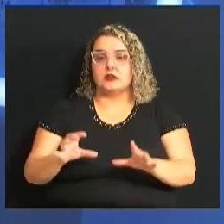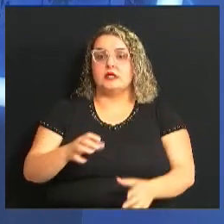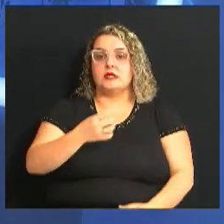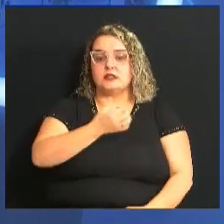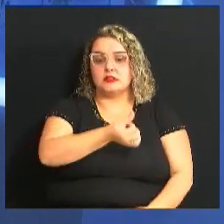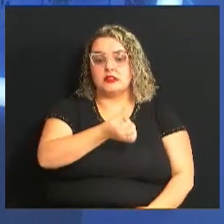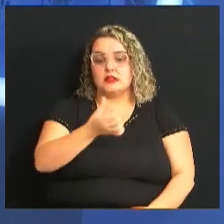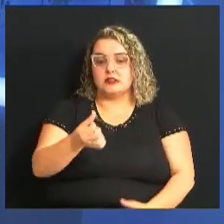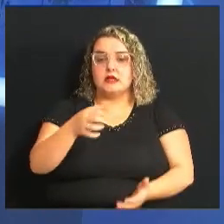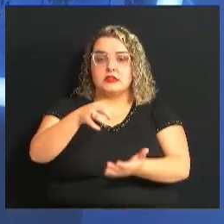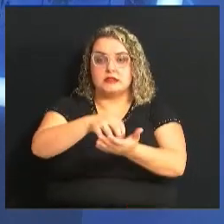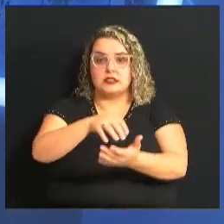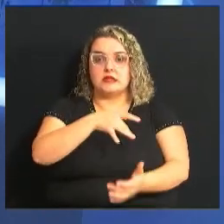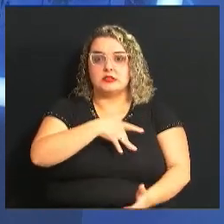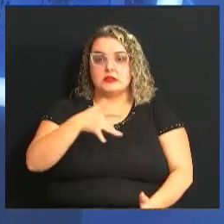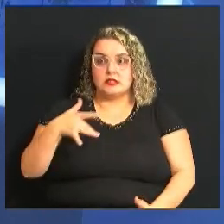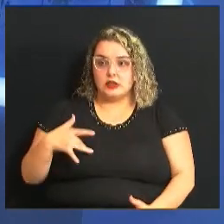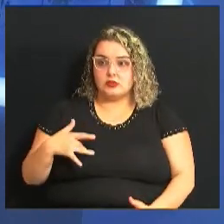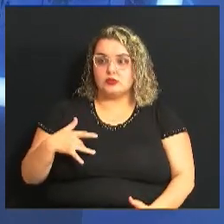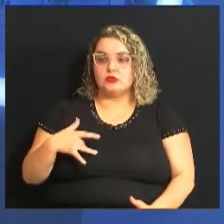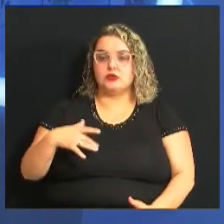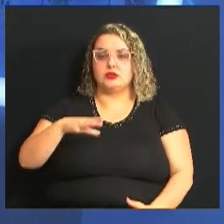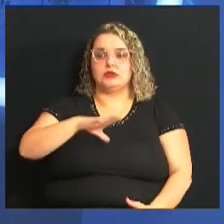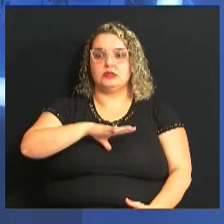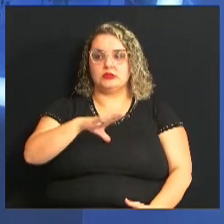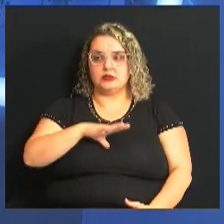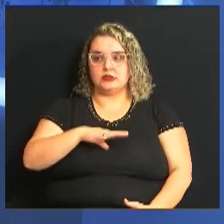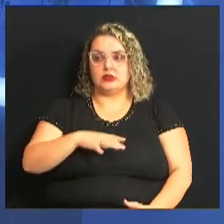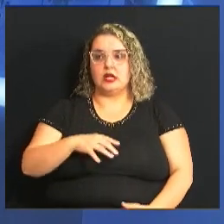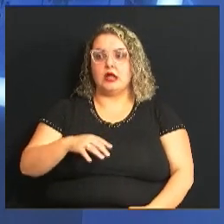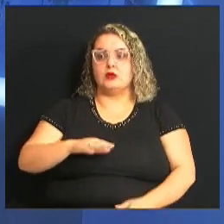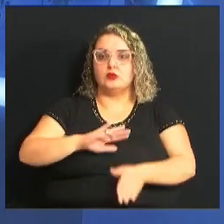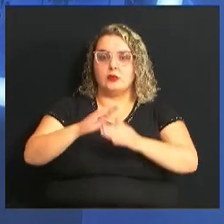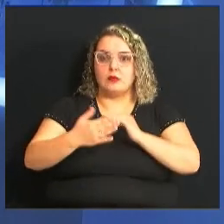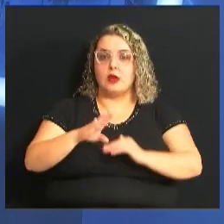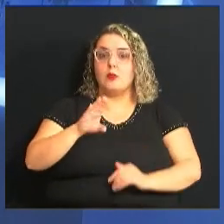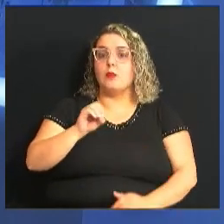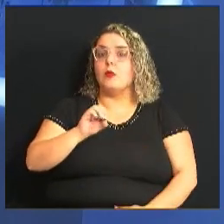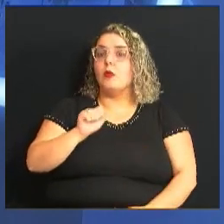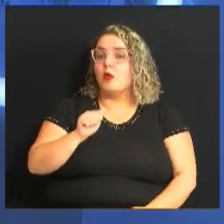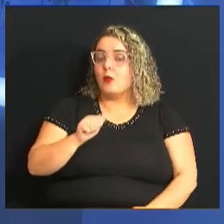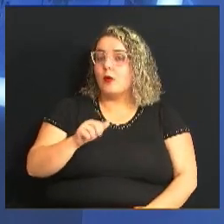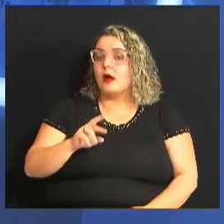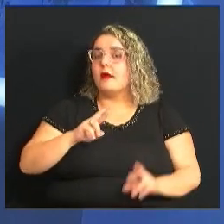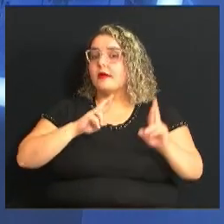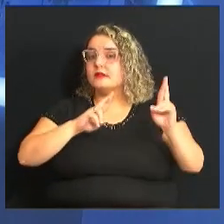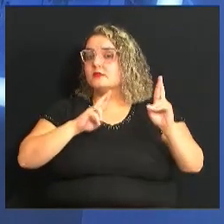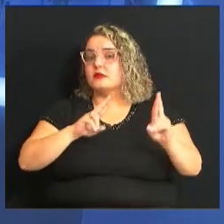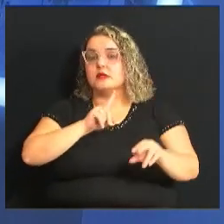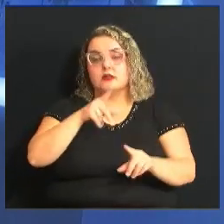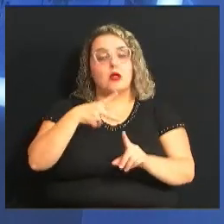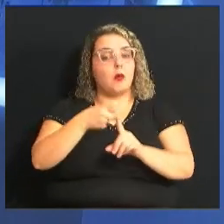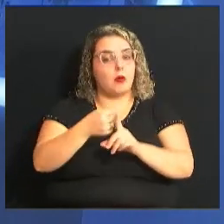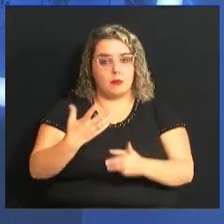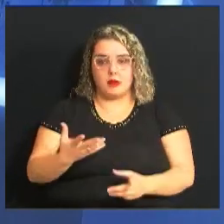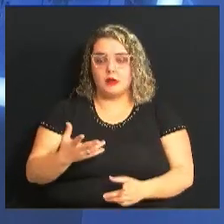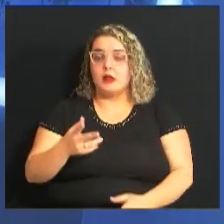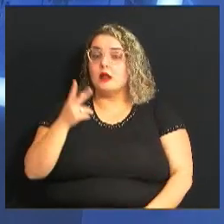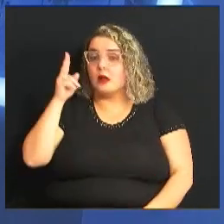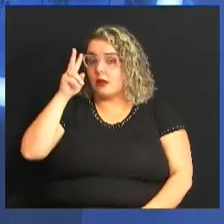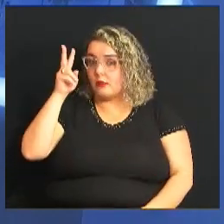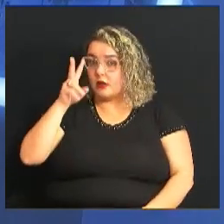66 centros de saúde da cidade. Apenas o Boa Esperança é que não aplica a dose da vacinação. Lembrando que o reforço